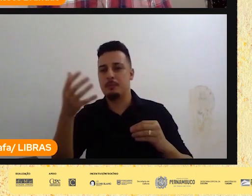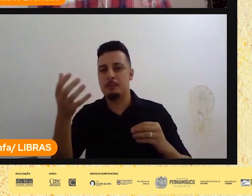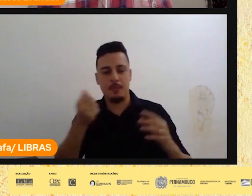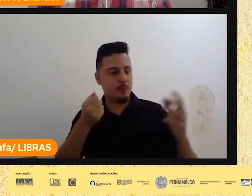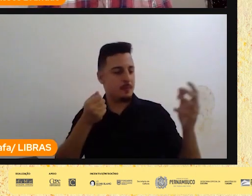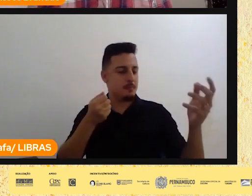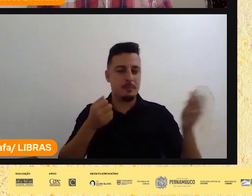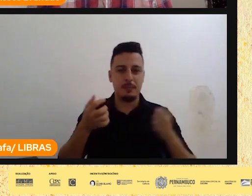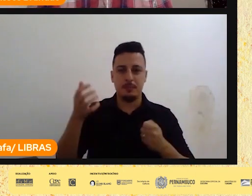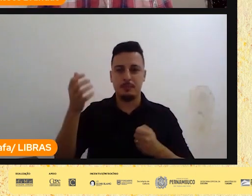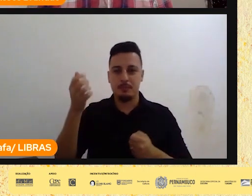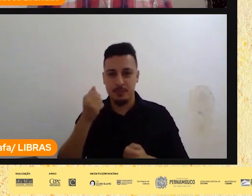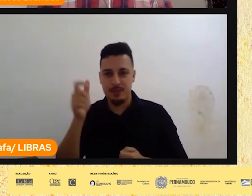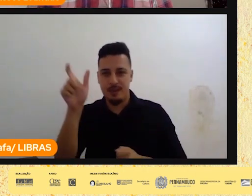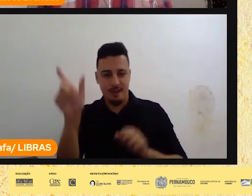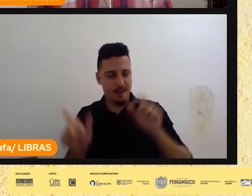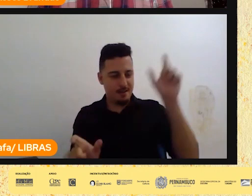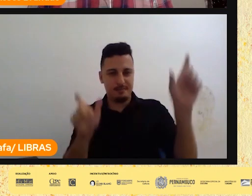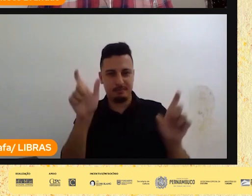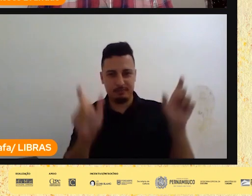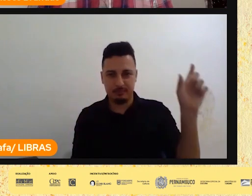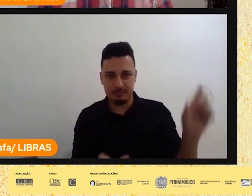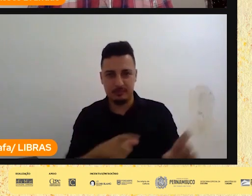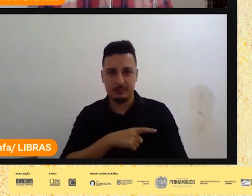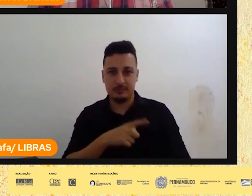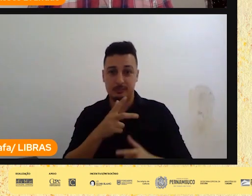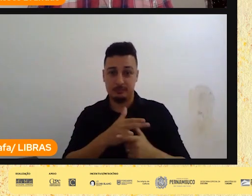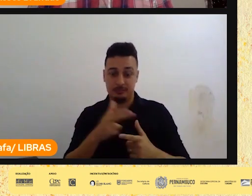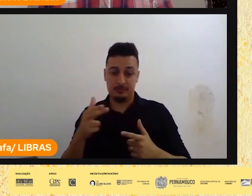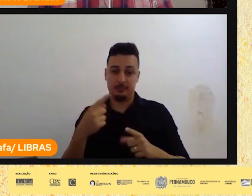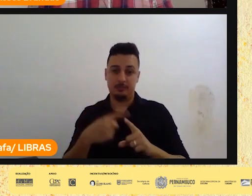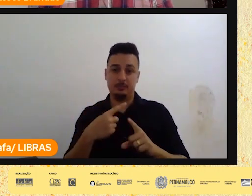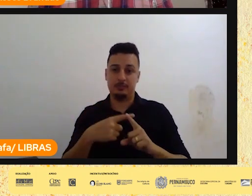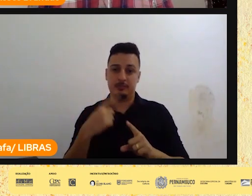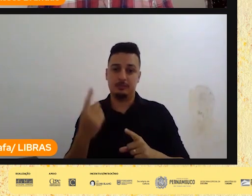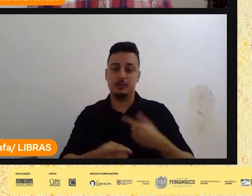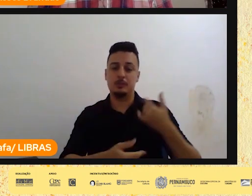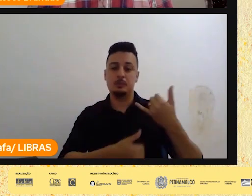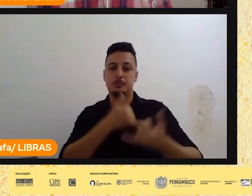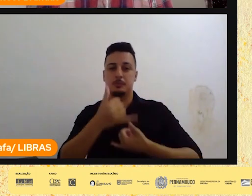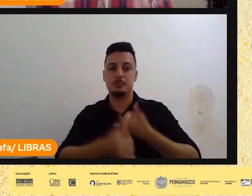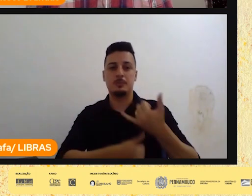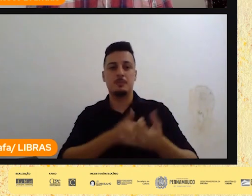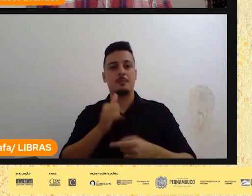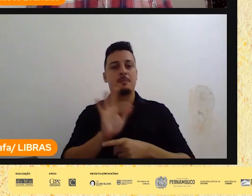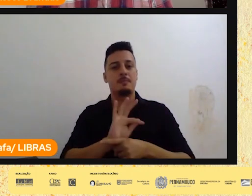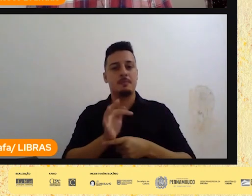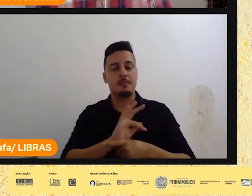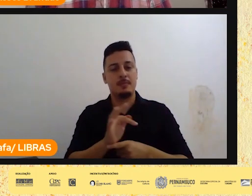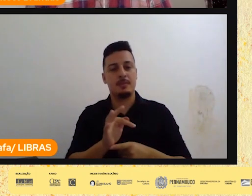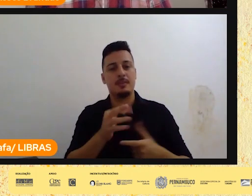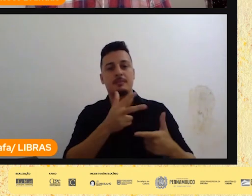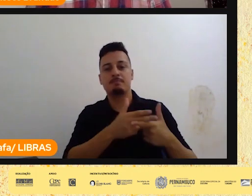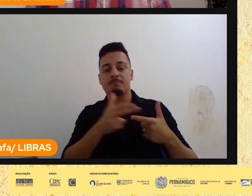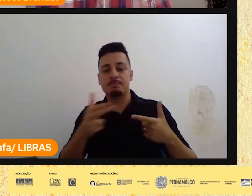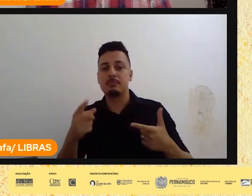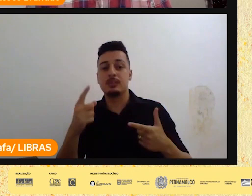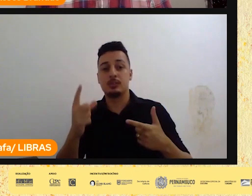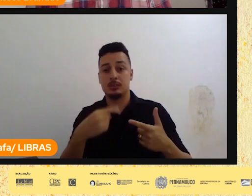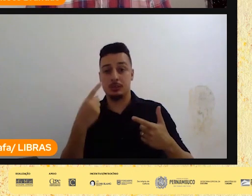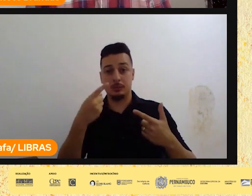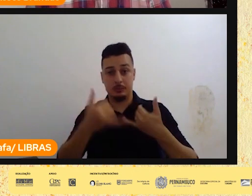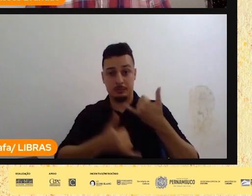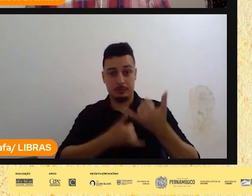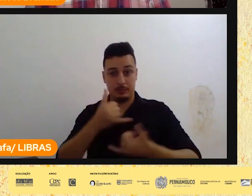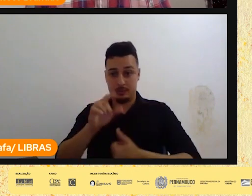totalmente diferente, né? A gente brinca no filme, é um filme de comédia, assim, que é para toda a família. A gente brinca que dia 31 de